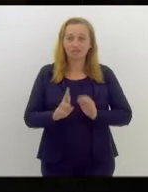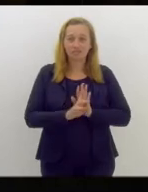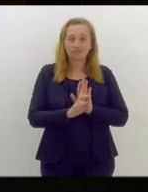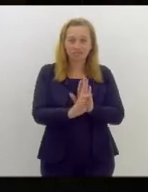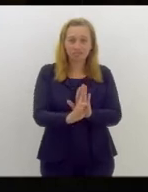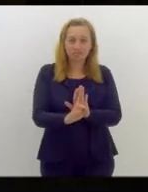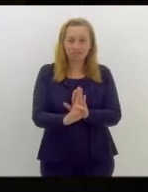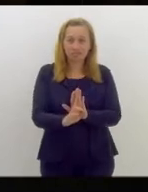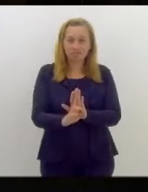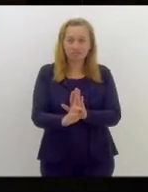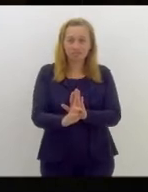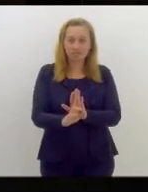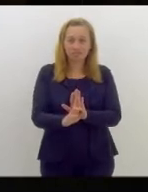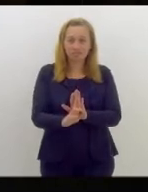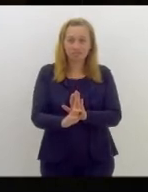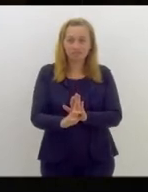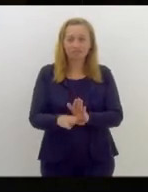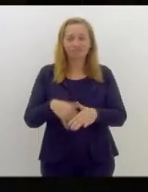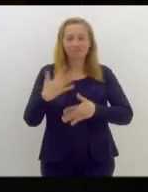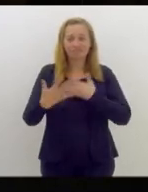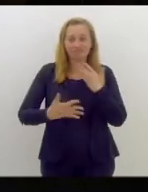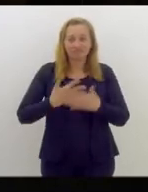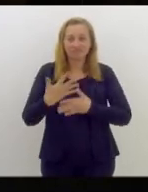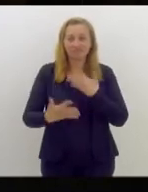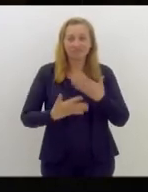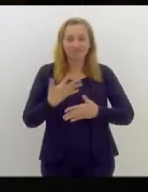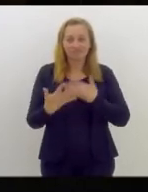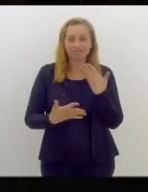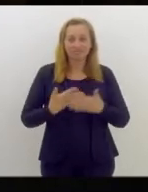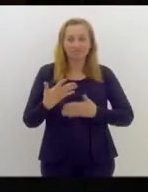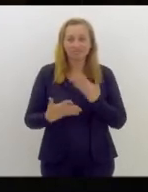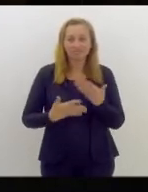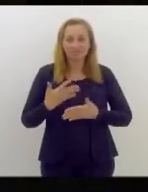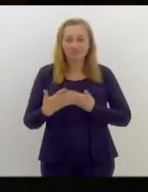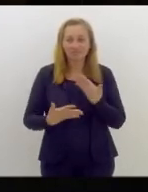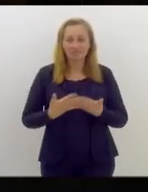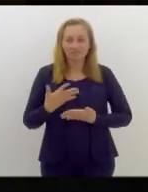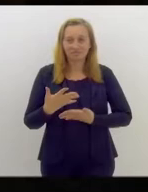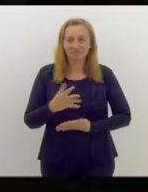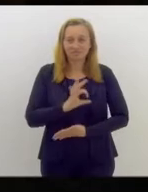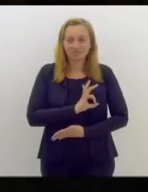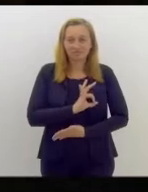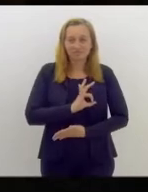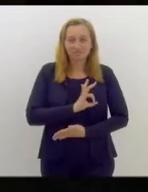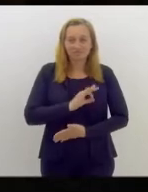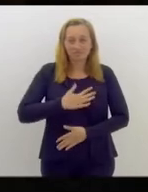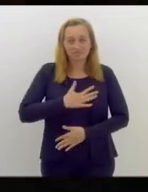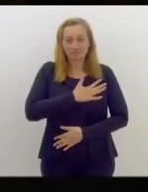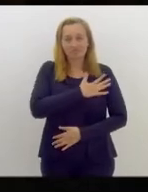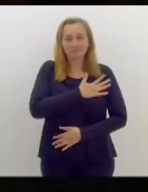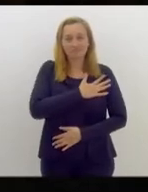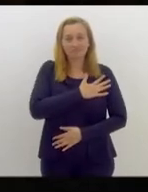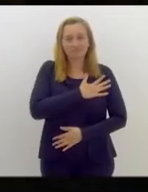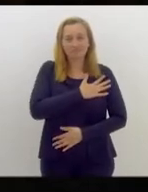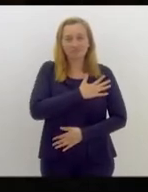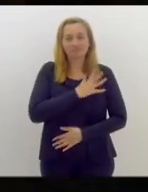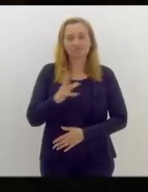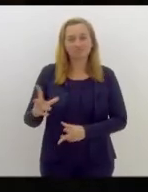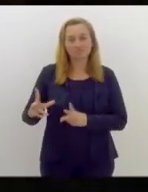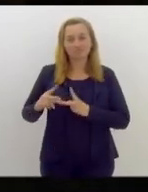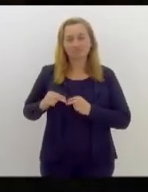represento com muita alegria os policiais militares que